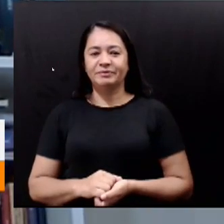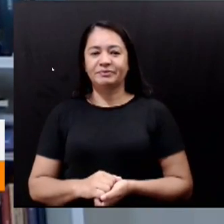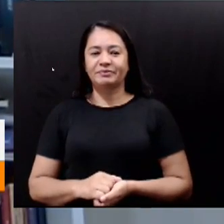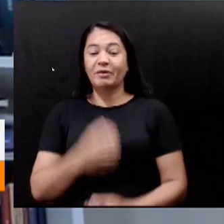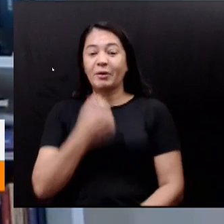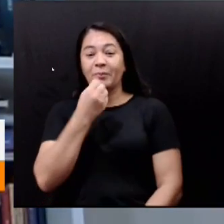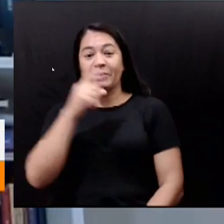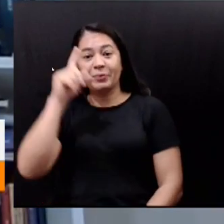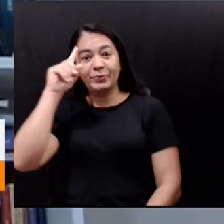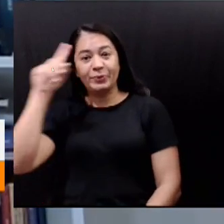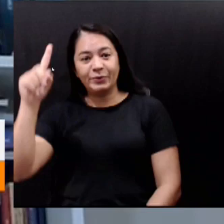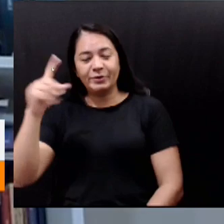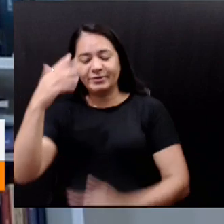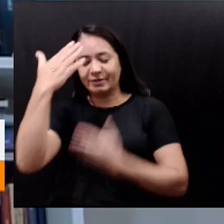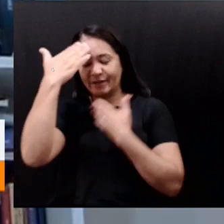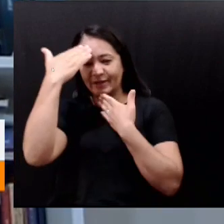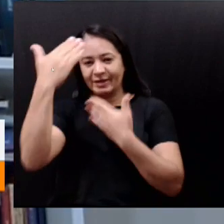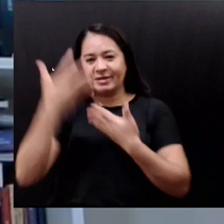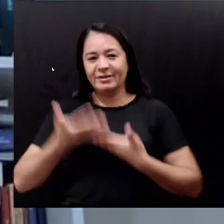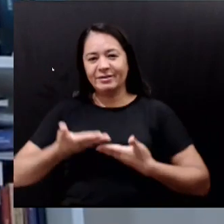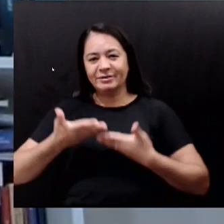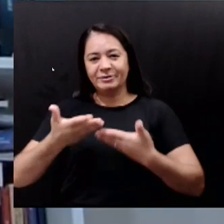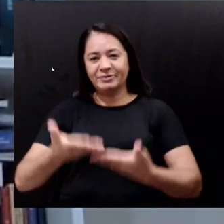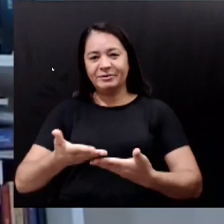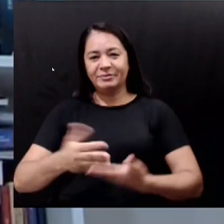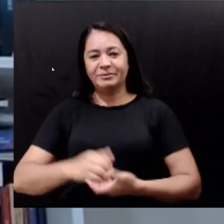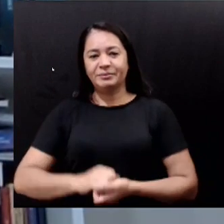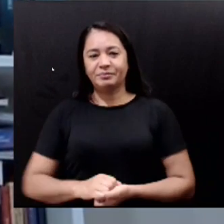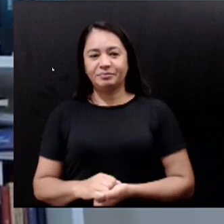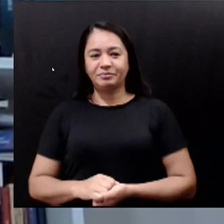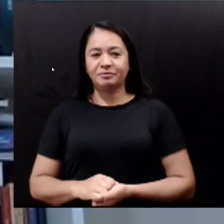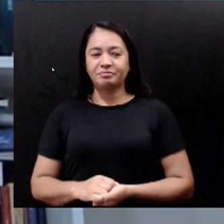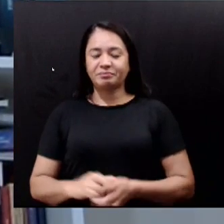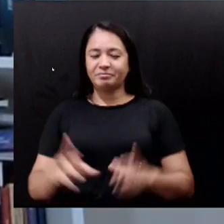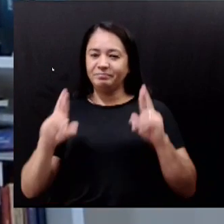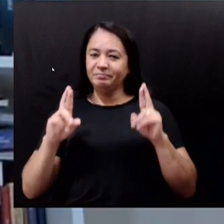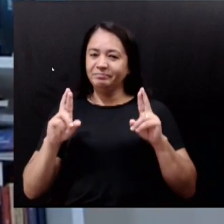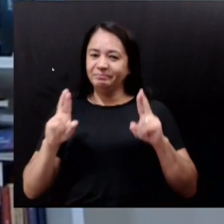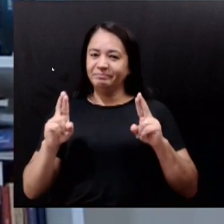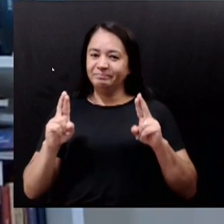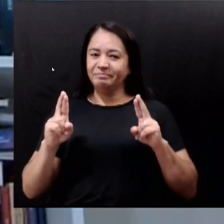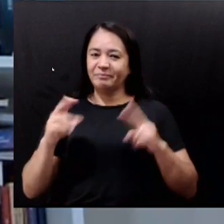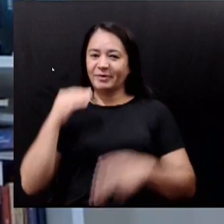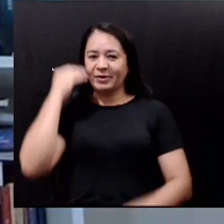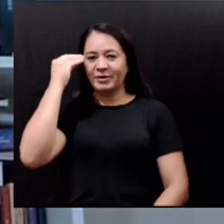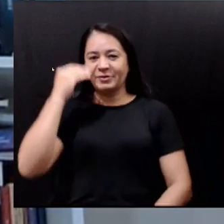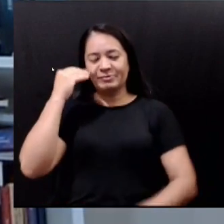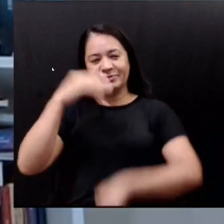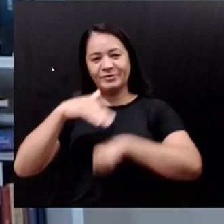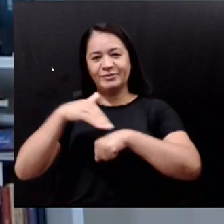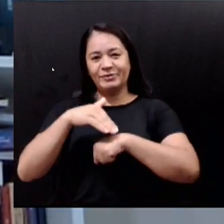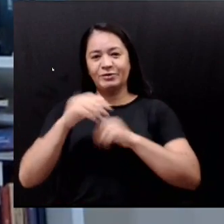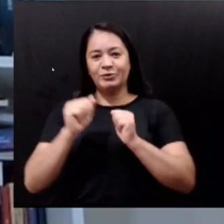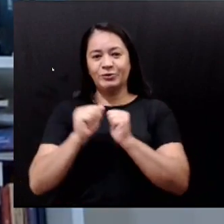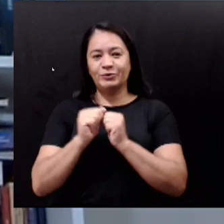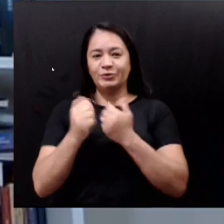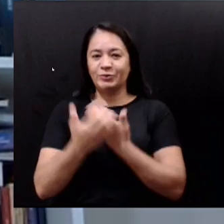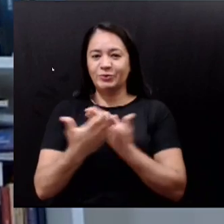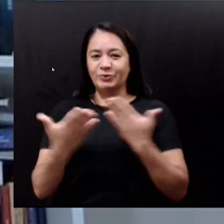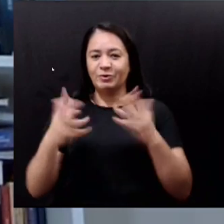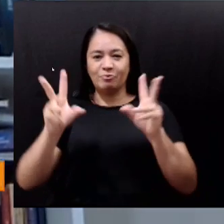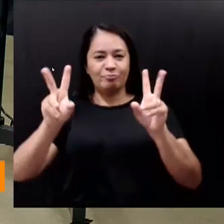agradeço o convite. Espero ter uma ótima experiência de conversa com vocês sobre essa temática